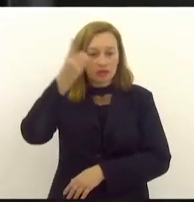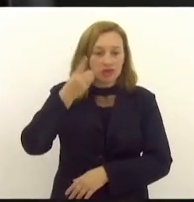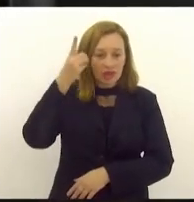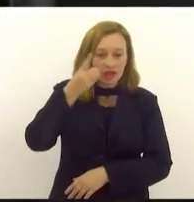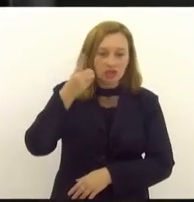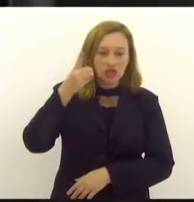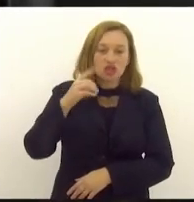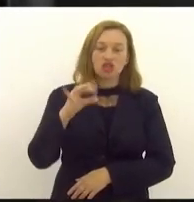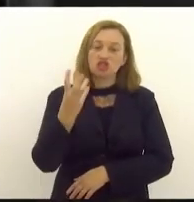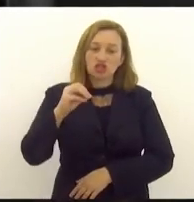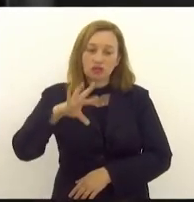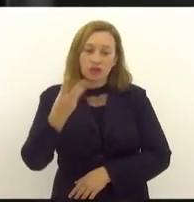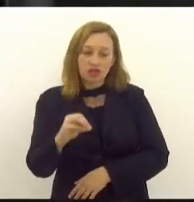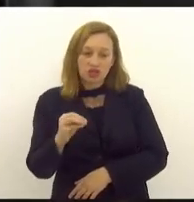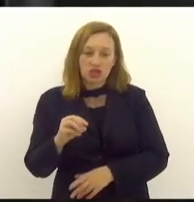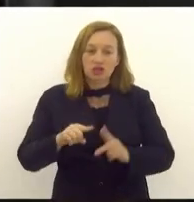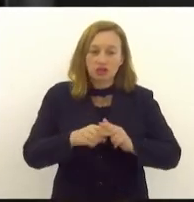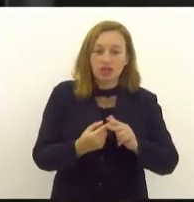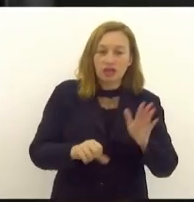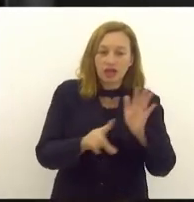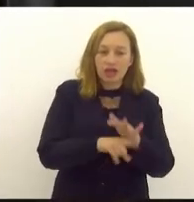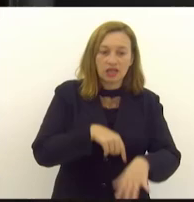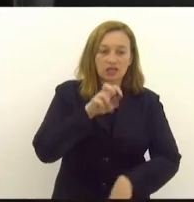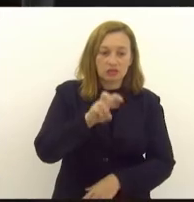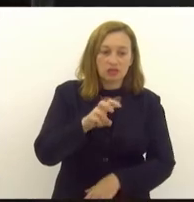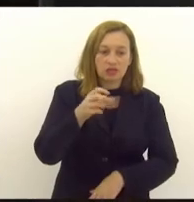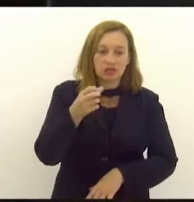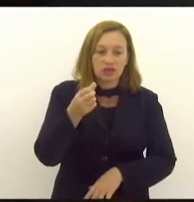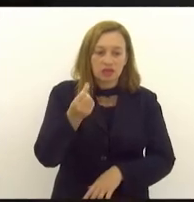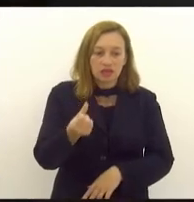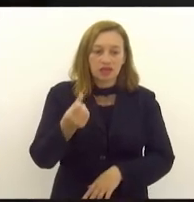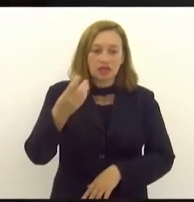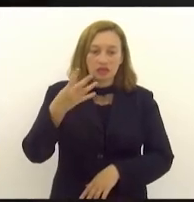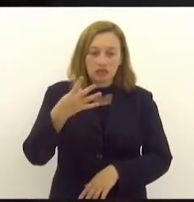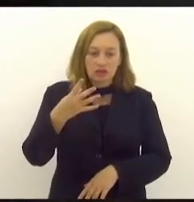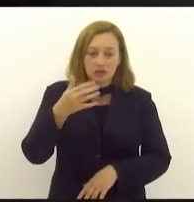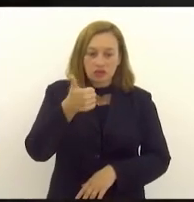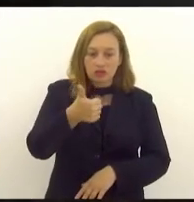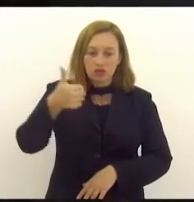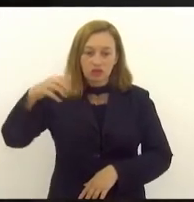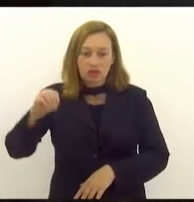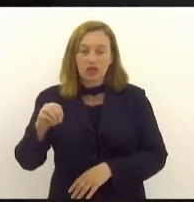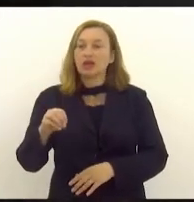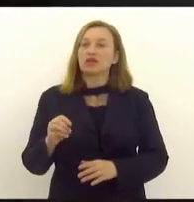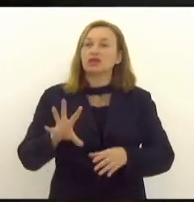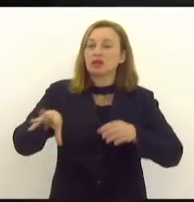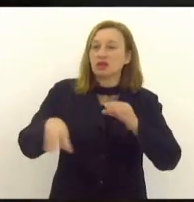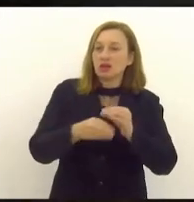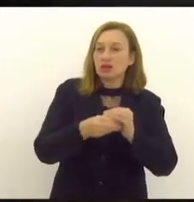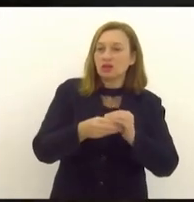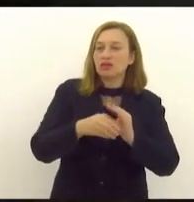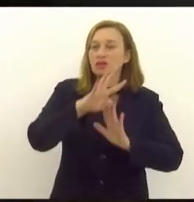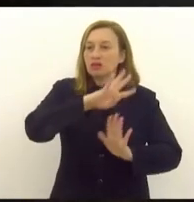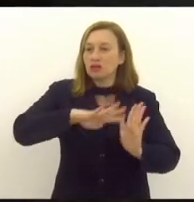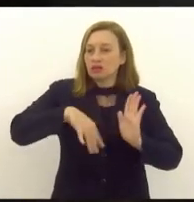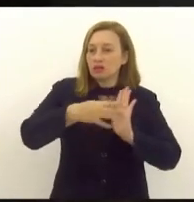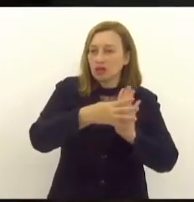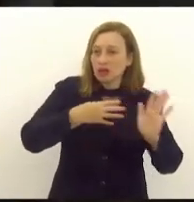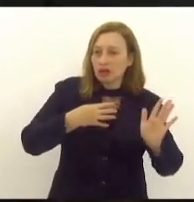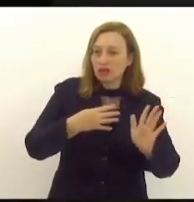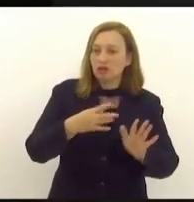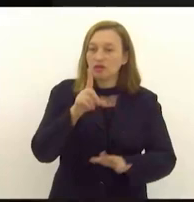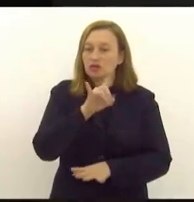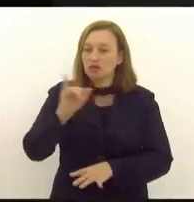a lei número 5.645 2010 inclui no calendário Oficial do Estado do Rio de Janeiro o dia do judoca veterano